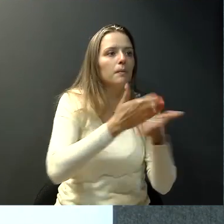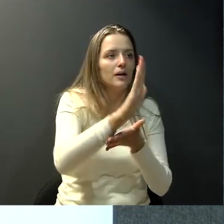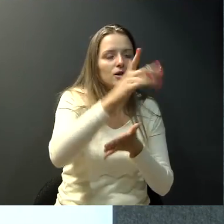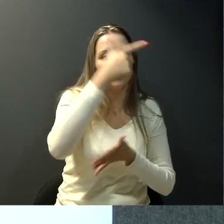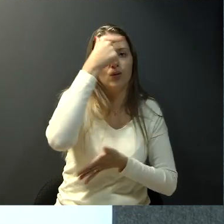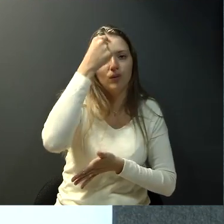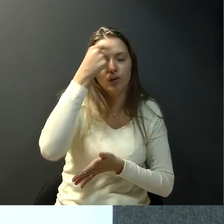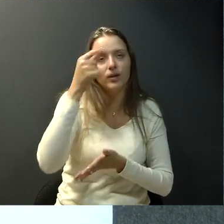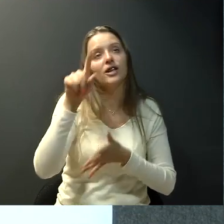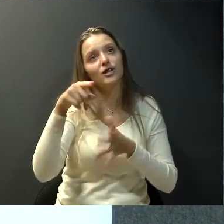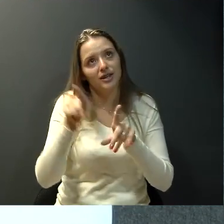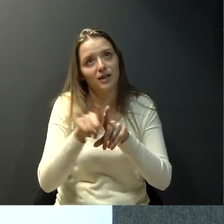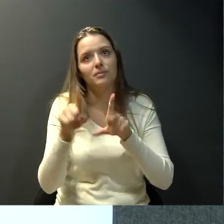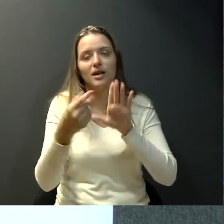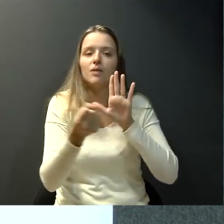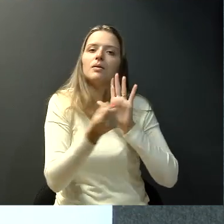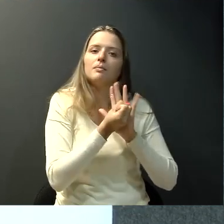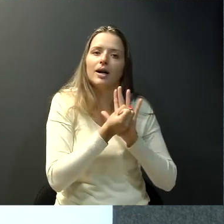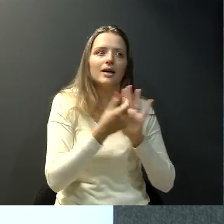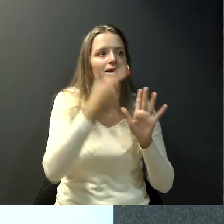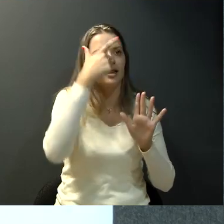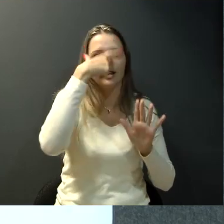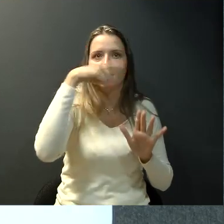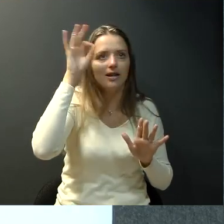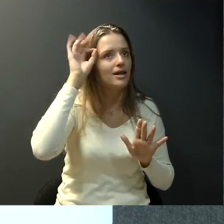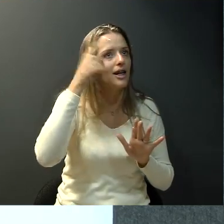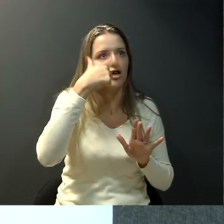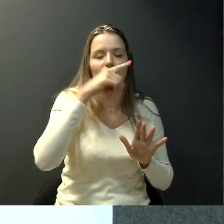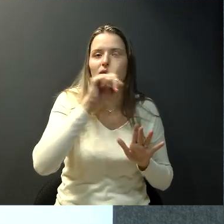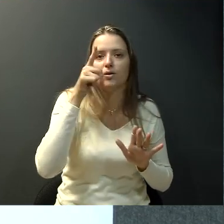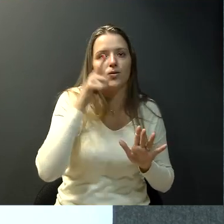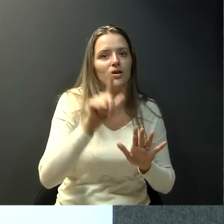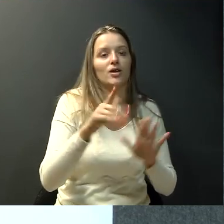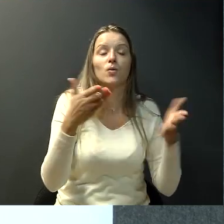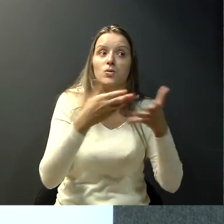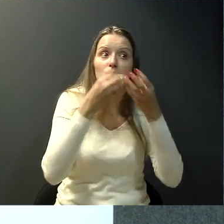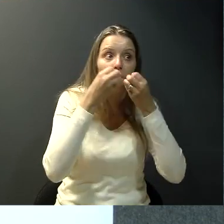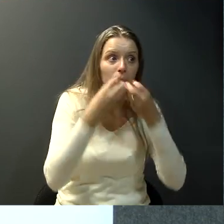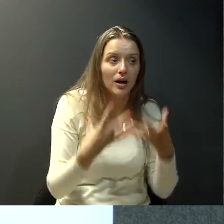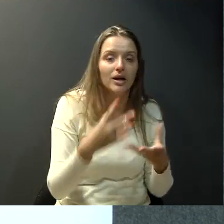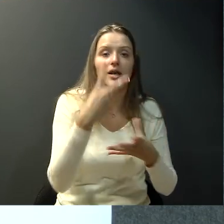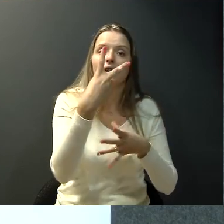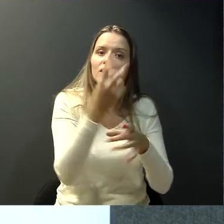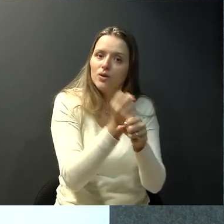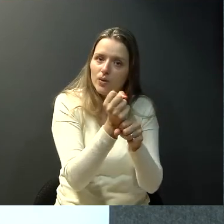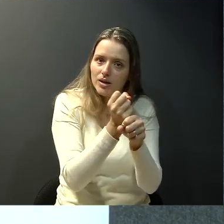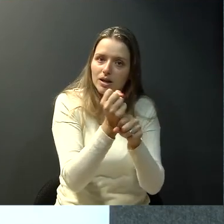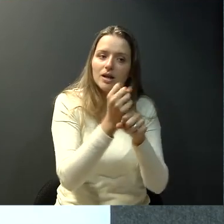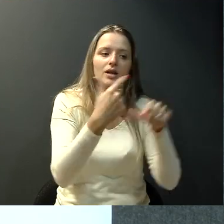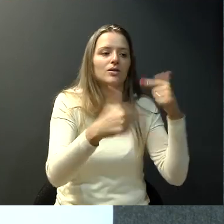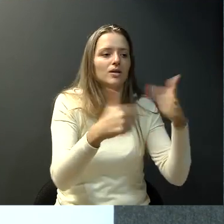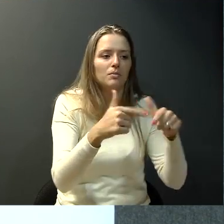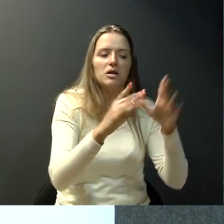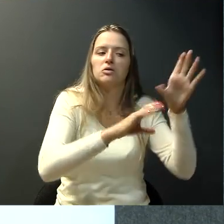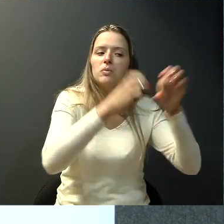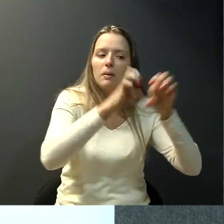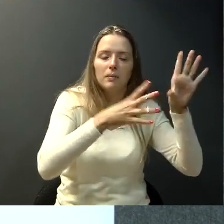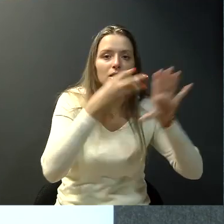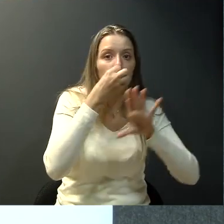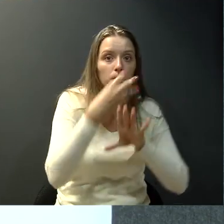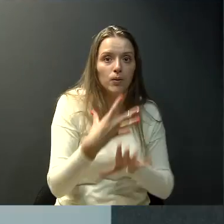mim, umas coisas marcantes assim, que ele achava que ele não ia conseguir, passou, tá indo super bem, faz 2 anos que está trabalhando numa empresa muito